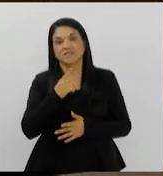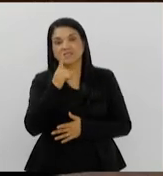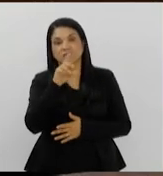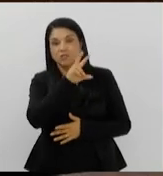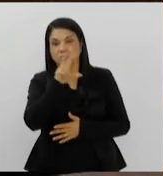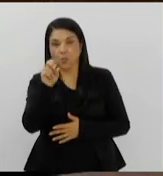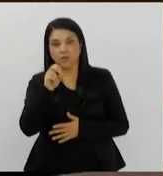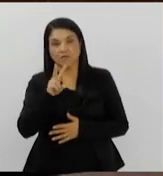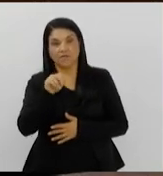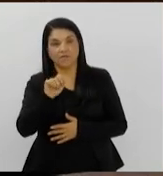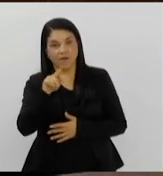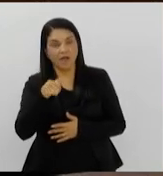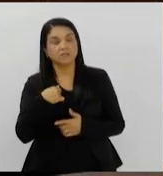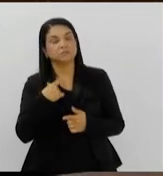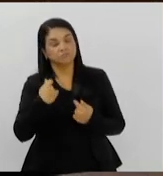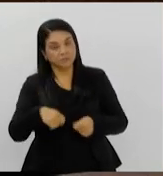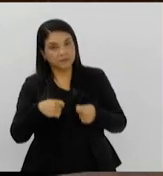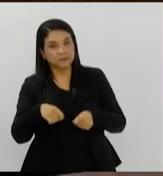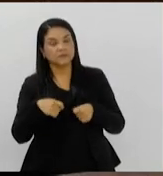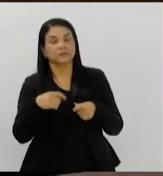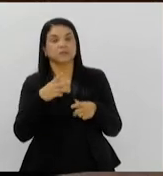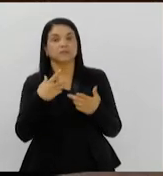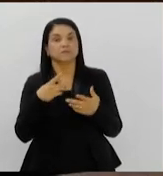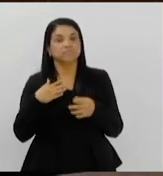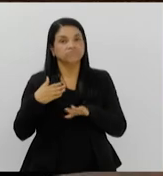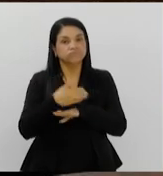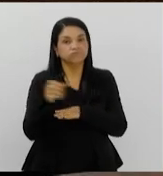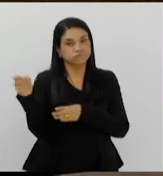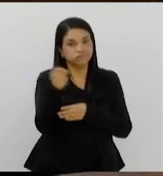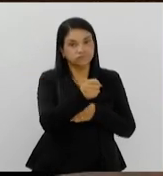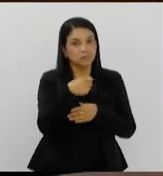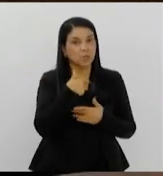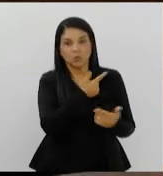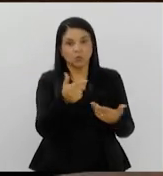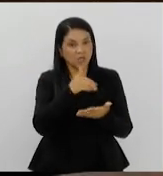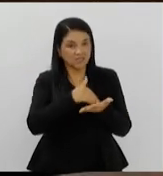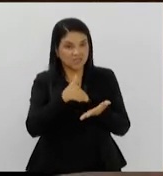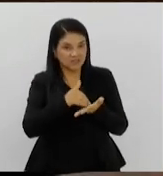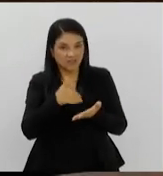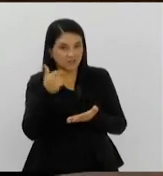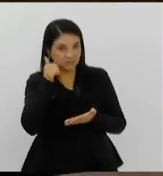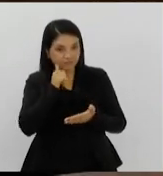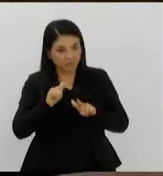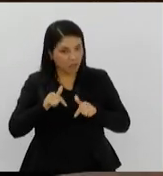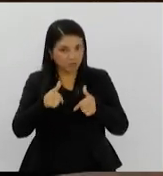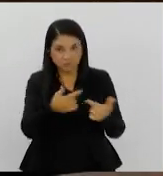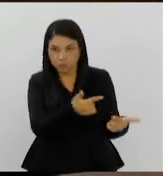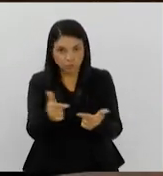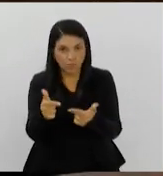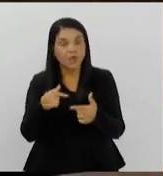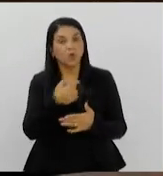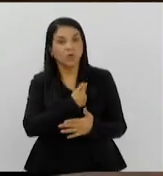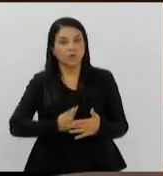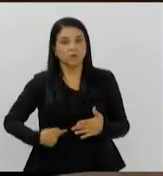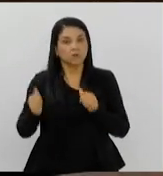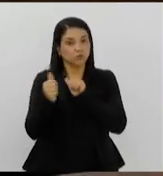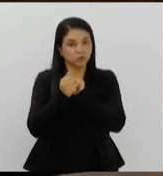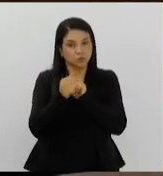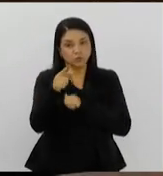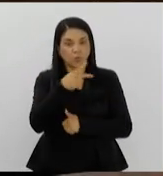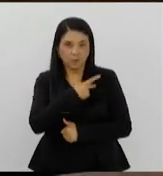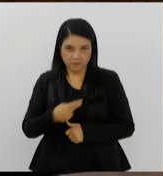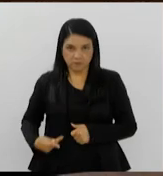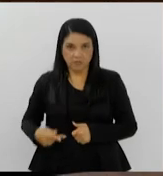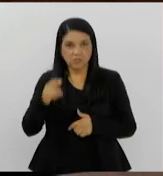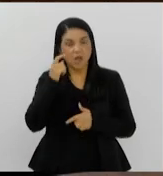desse dinheiro, a Polícia Penal está precisando de um olhar, já que não temos uma secretária que é ativa nisso, vê se o governador, junto com o senhor, dá uma atenção